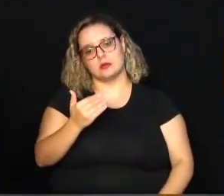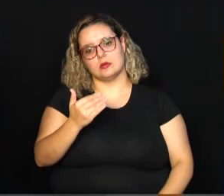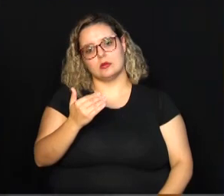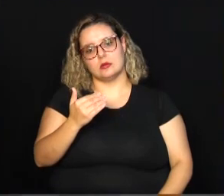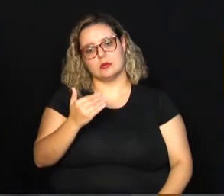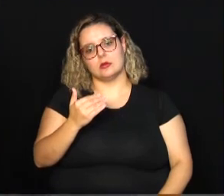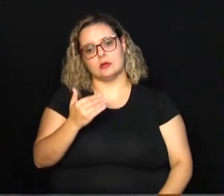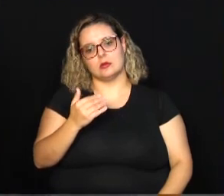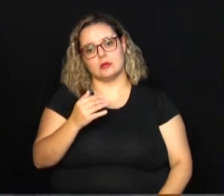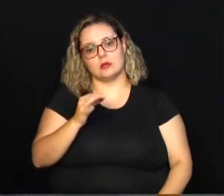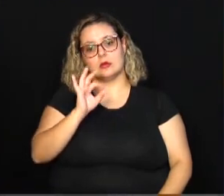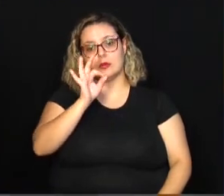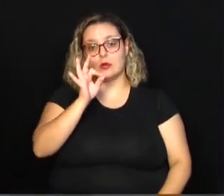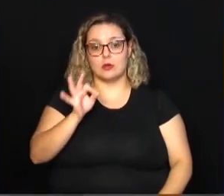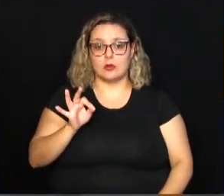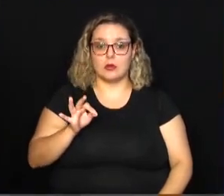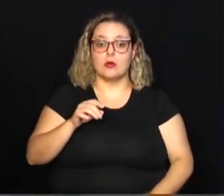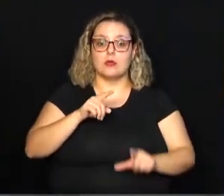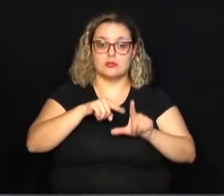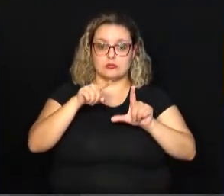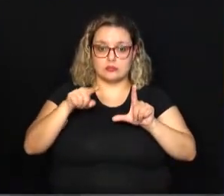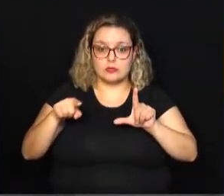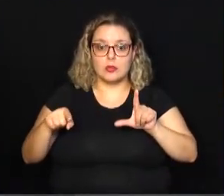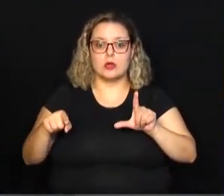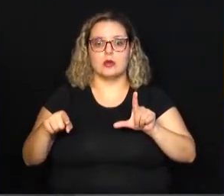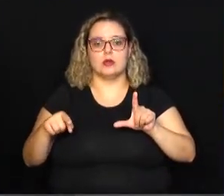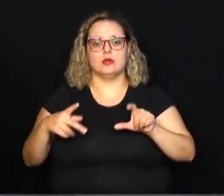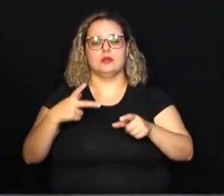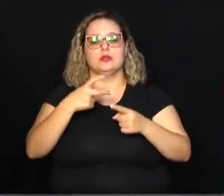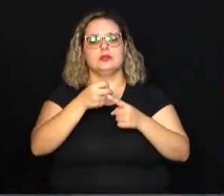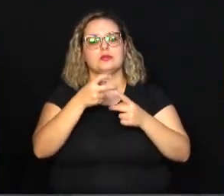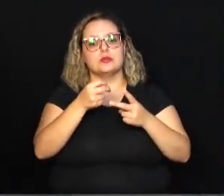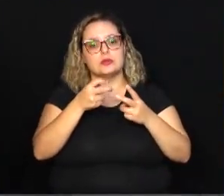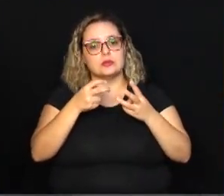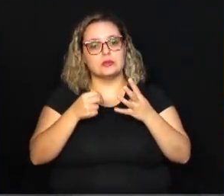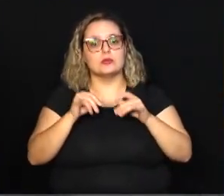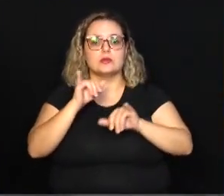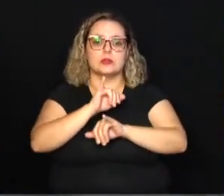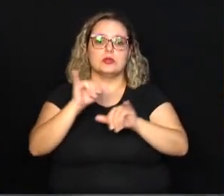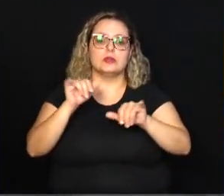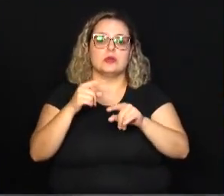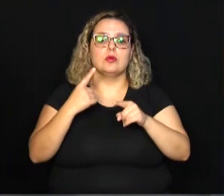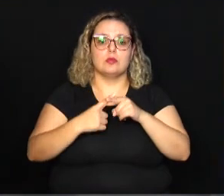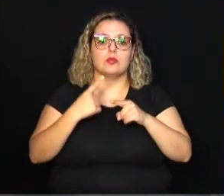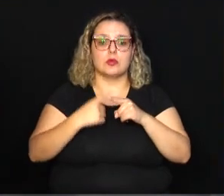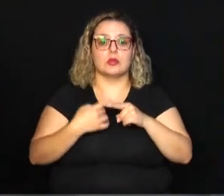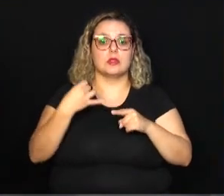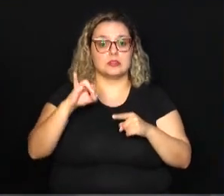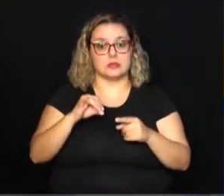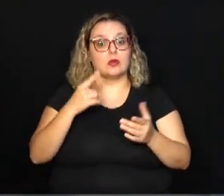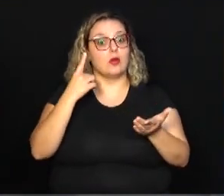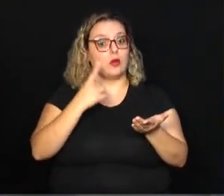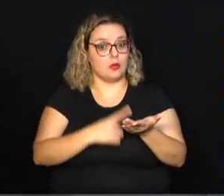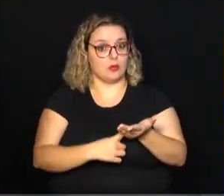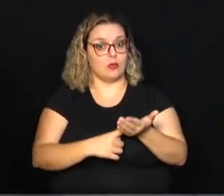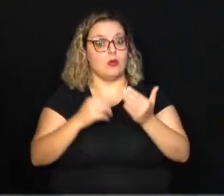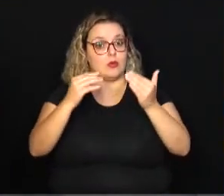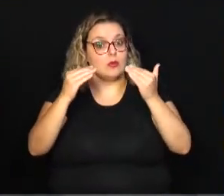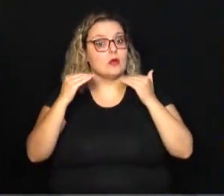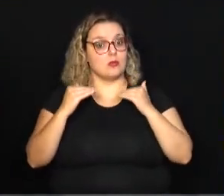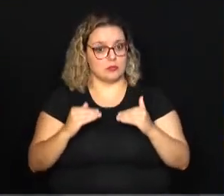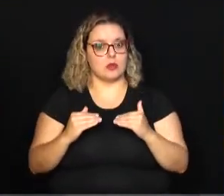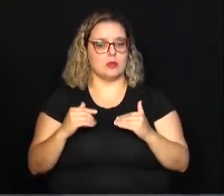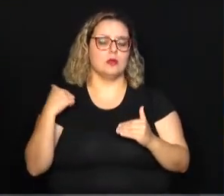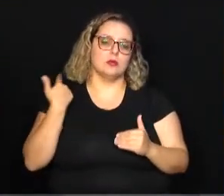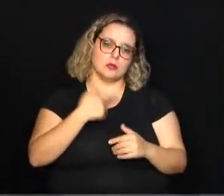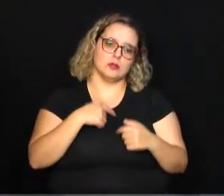o percentual de vacinados, eu vou pedir para que isso seja divulgado, até porque se realmente confirmar que foi assim embaixo, nós temos